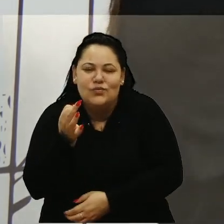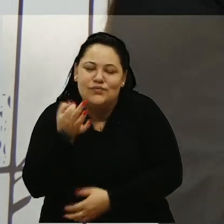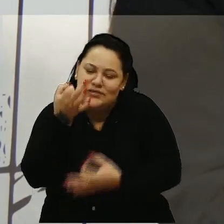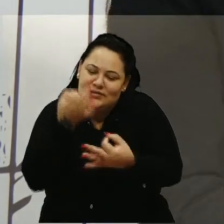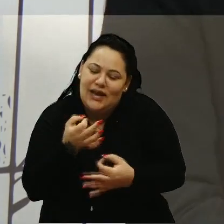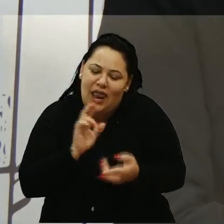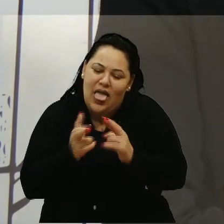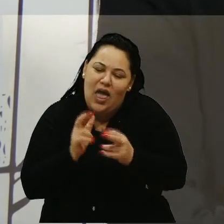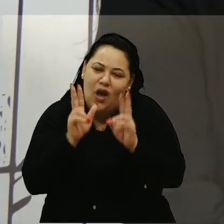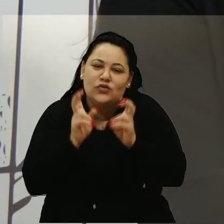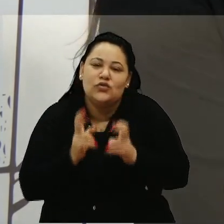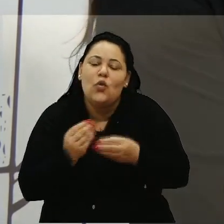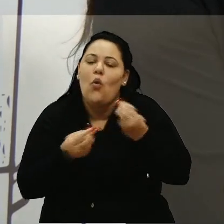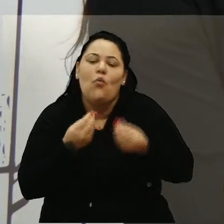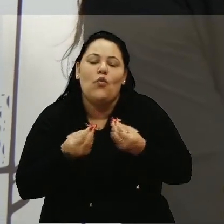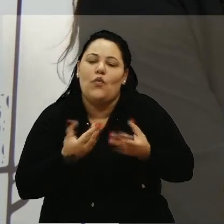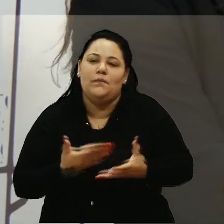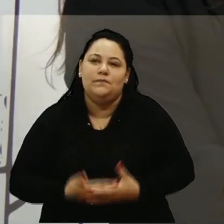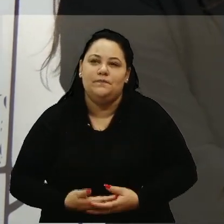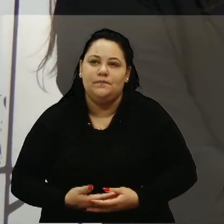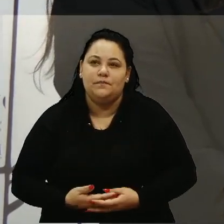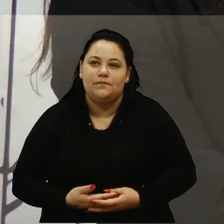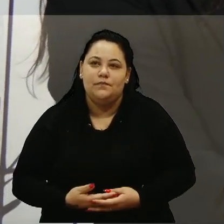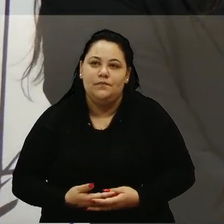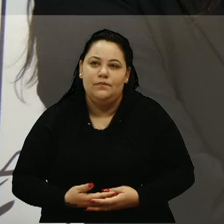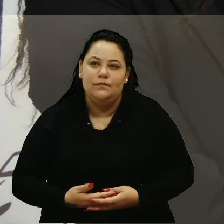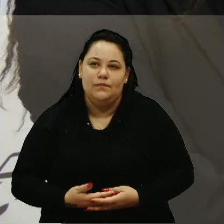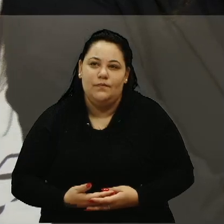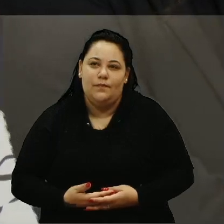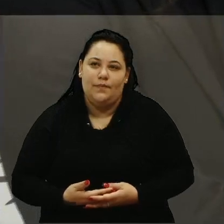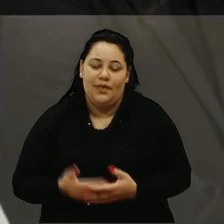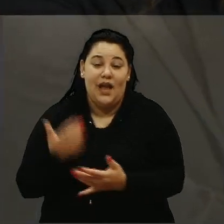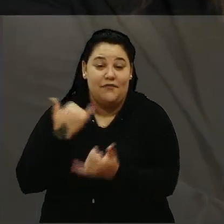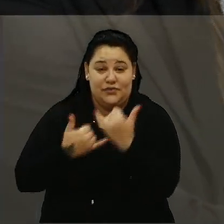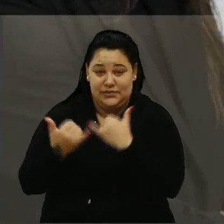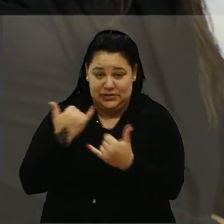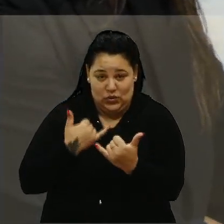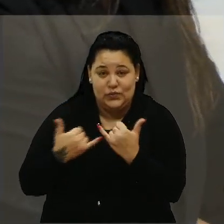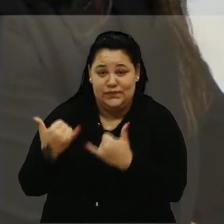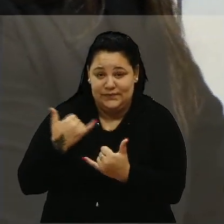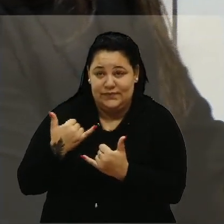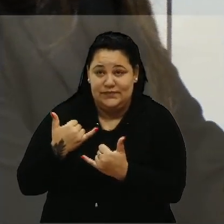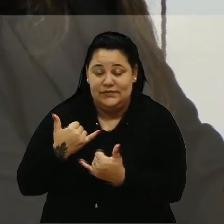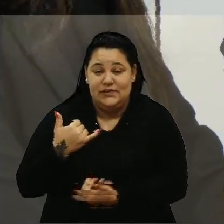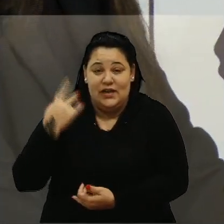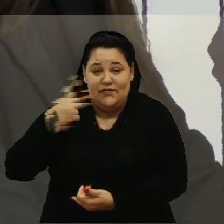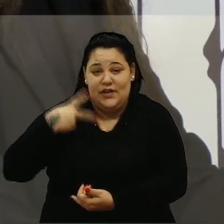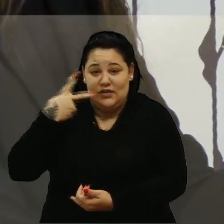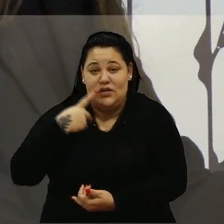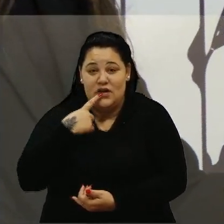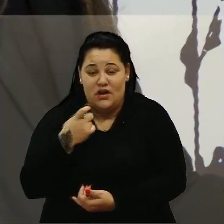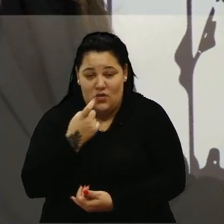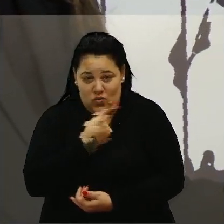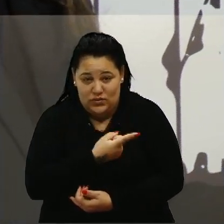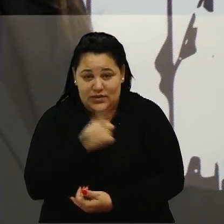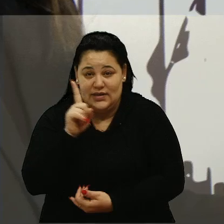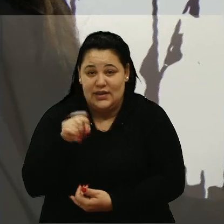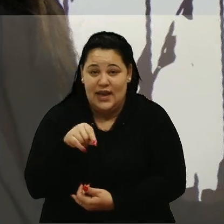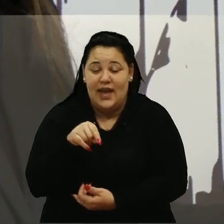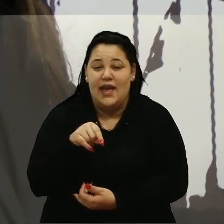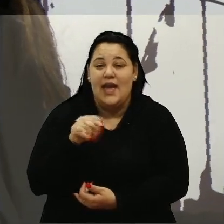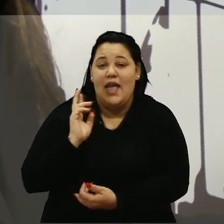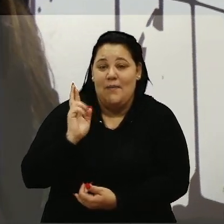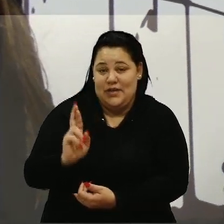isso. Como é que está essa situação? Então, as informações que chegaram para nós, e a vereadora Rose, que é a nossa, né, procuradora, aqui também